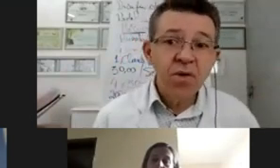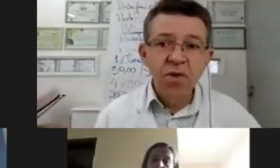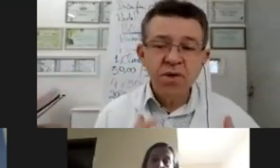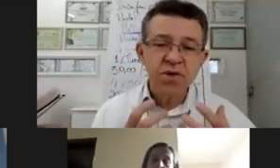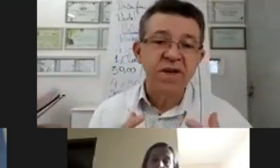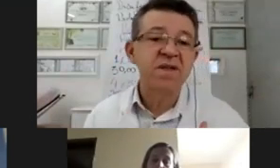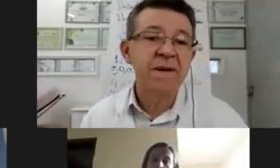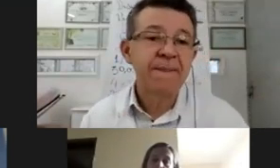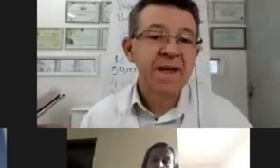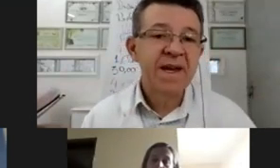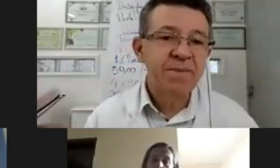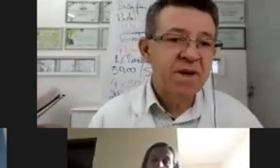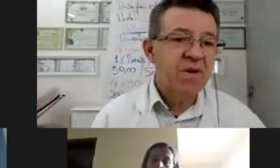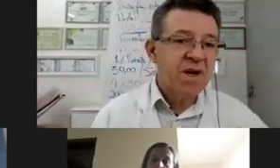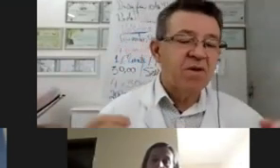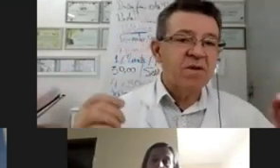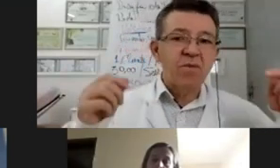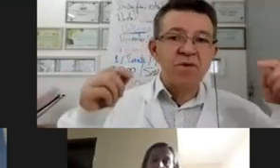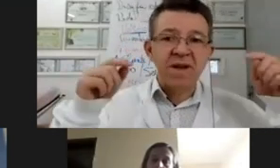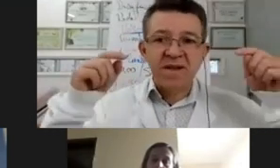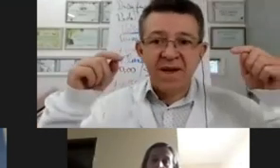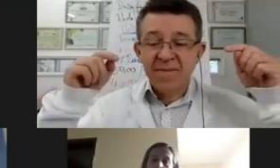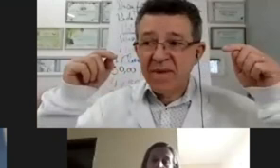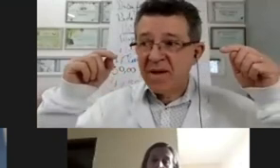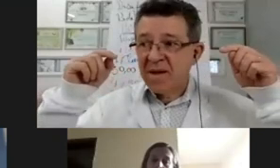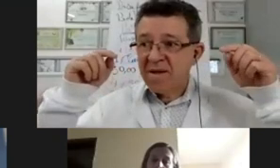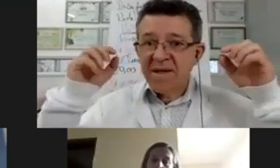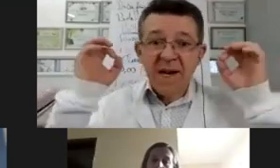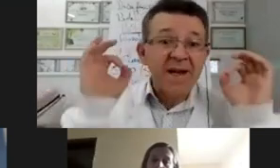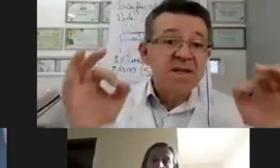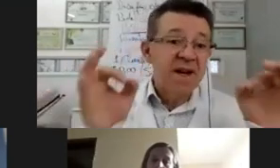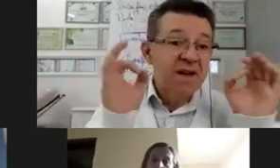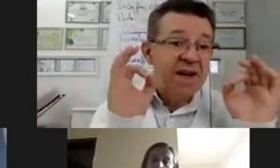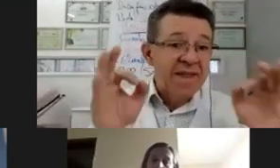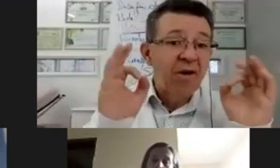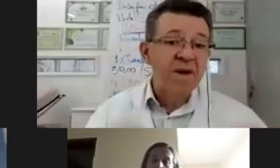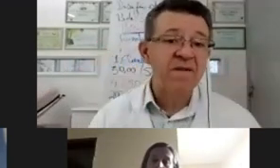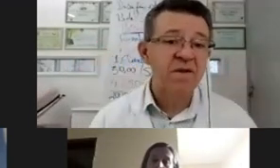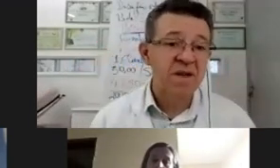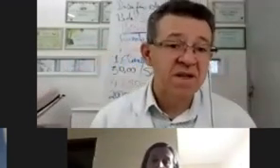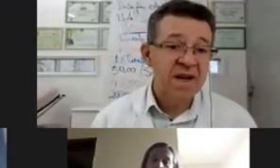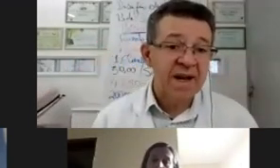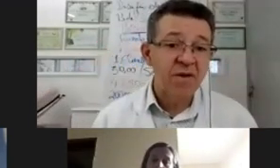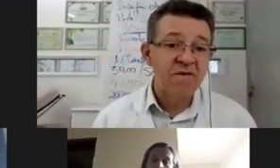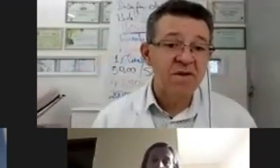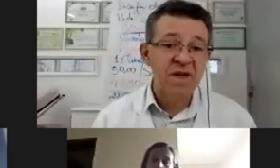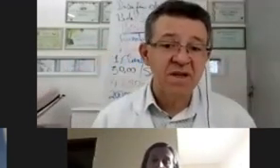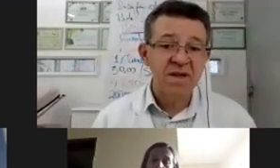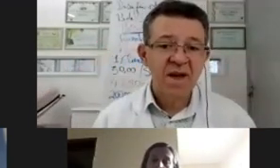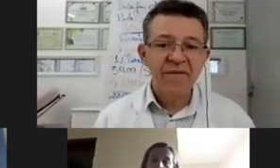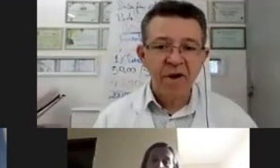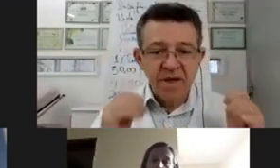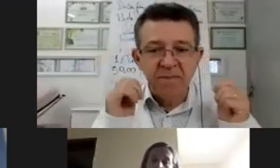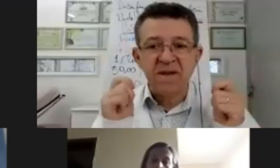o curso em si, ele primeiro causa uma mudança drástica em cada uma de vocês, em cada um de